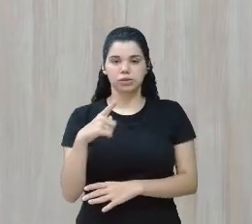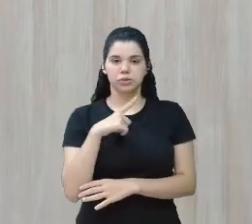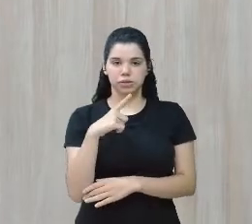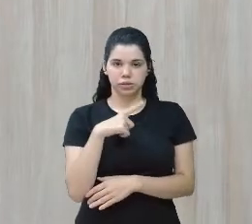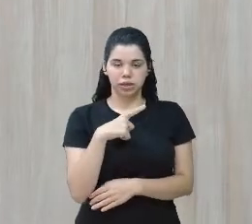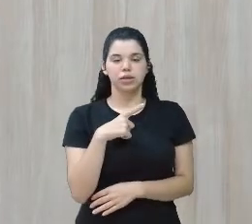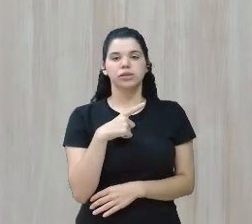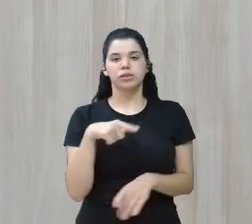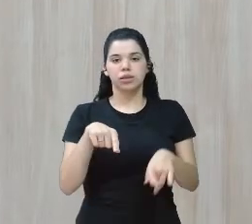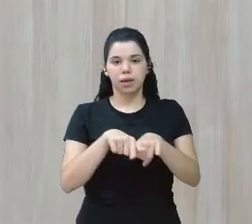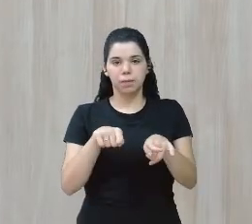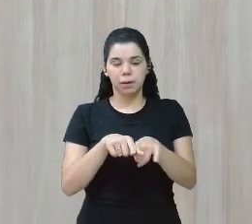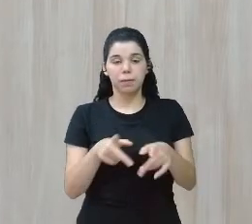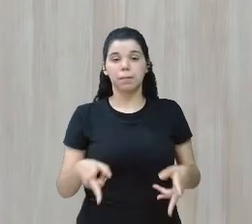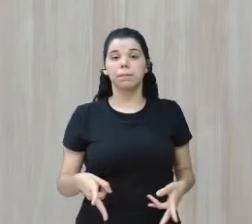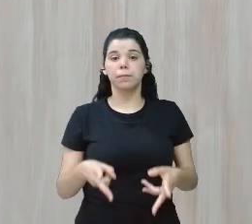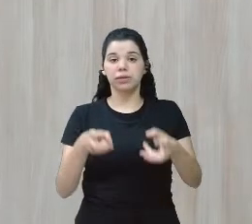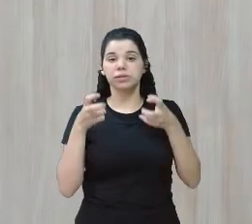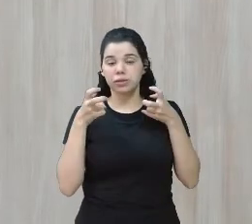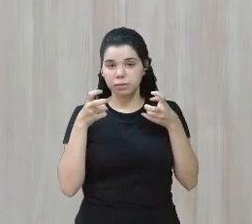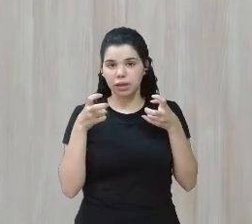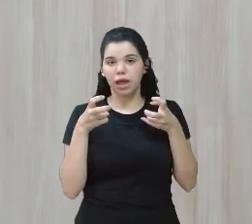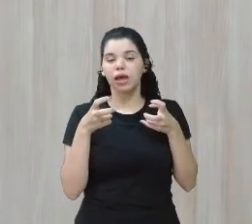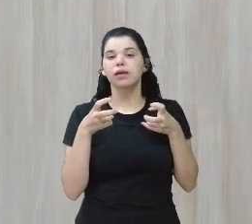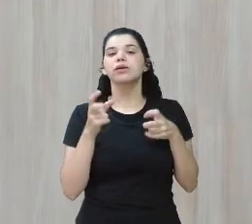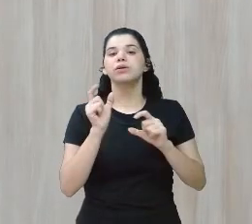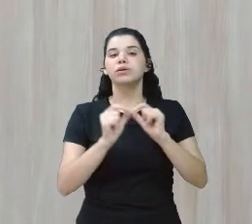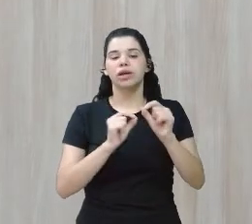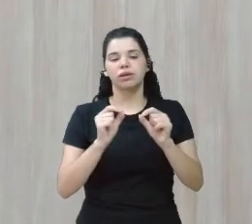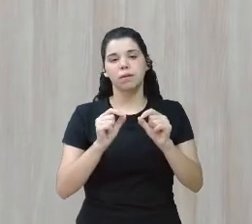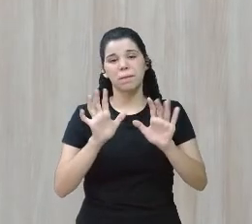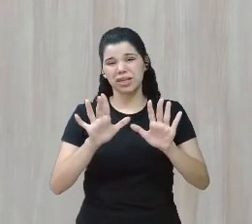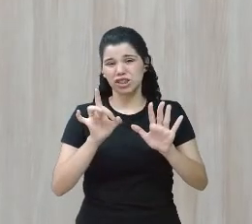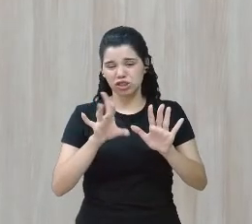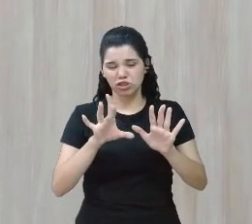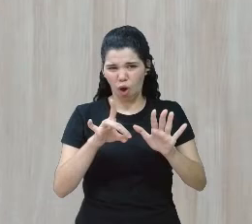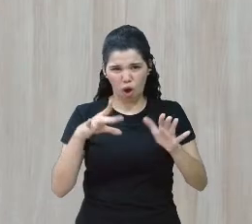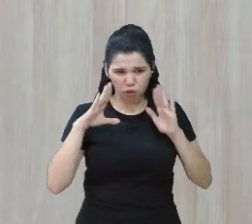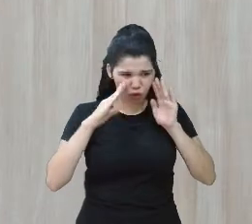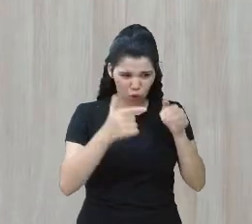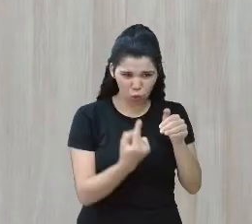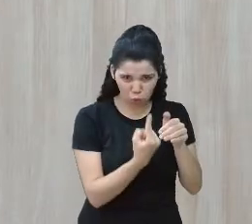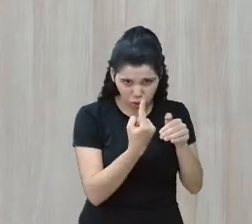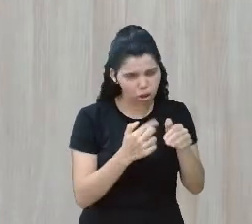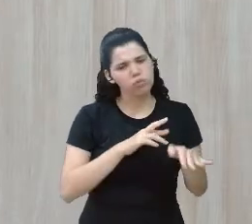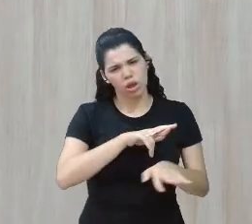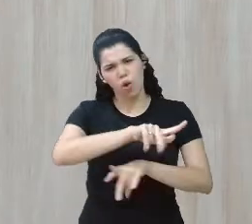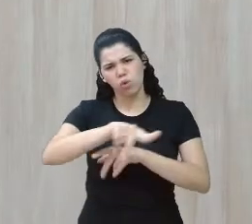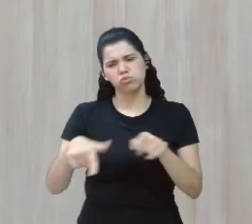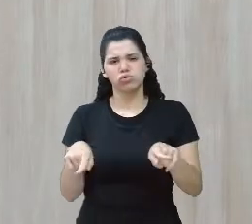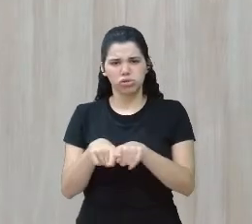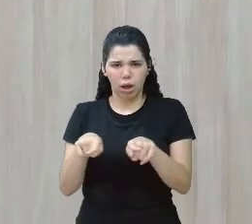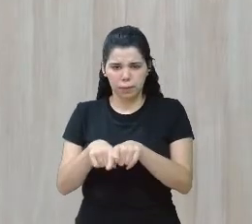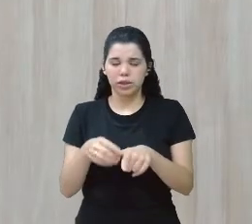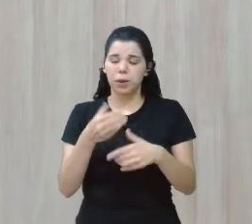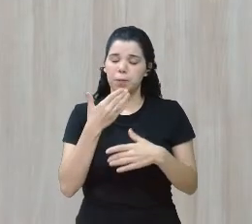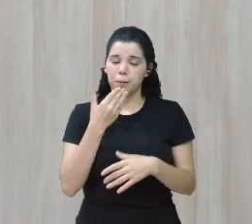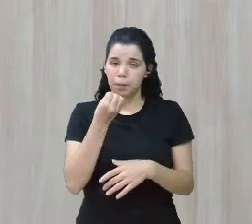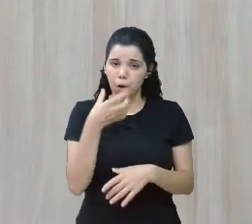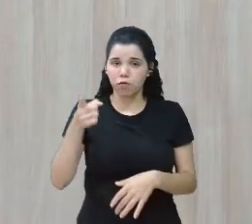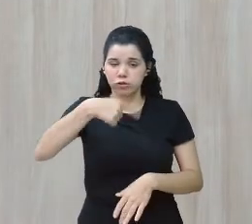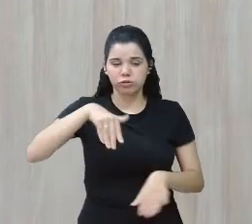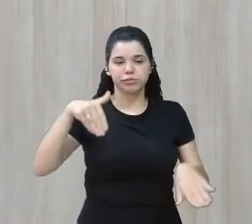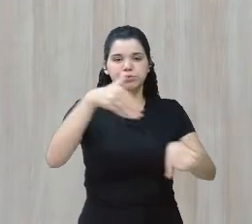disponível, mas para detectar uma doença assim também eles fazem outros exames, tá certo? Então, procurar os postos de saúde